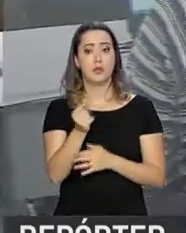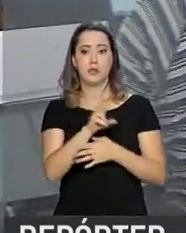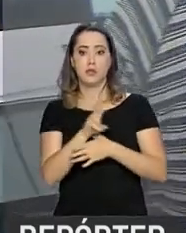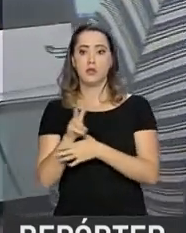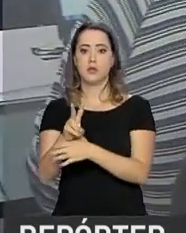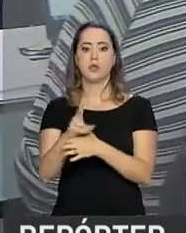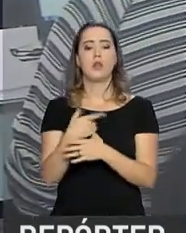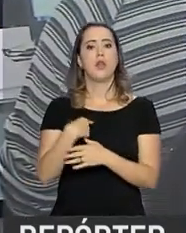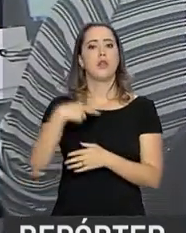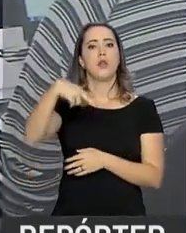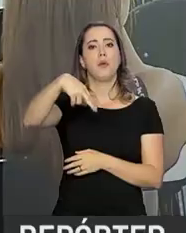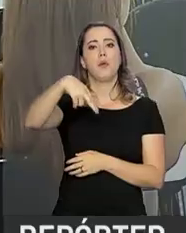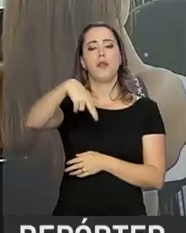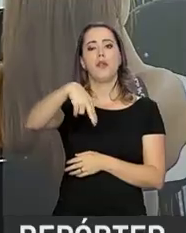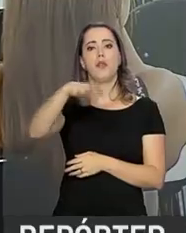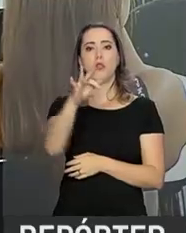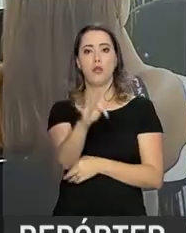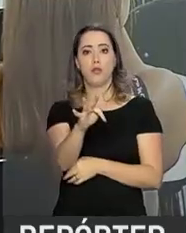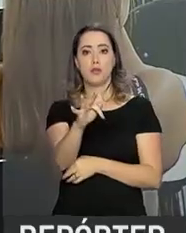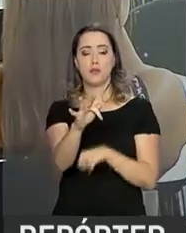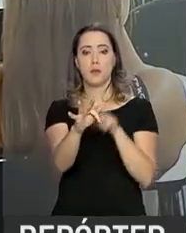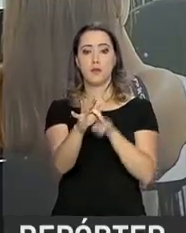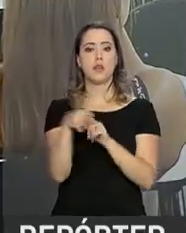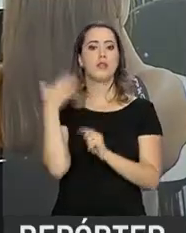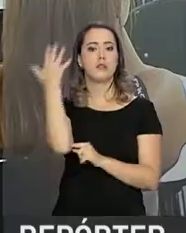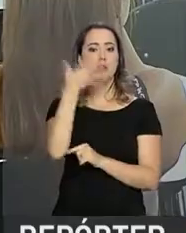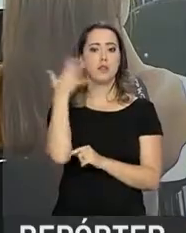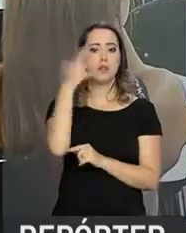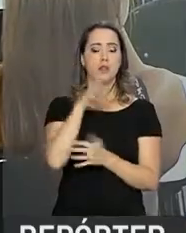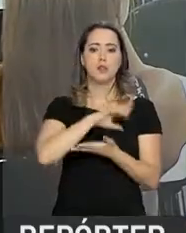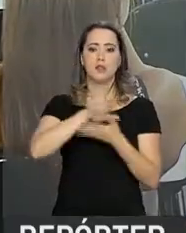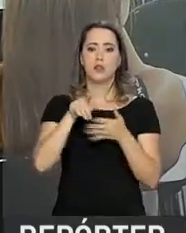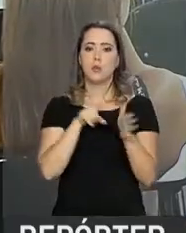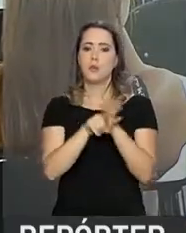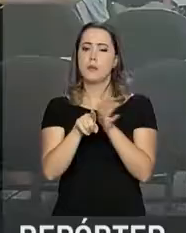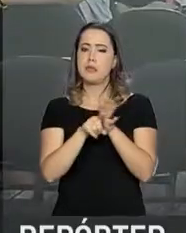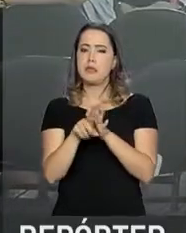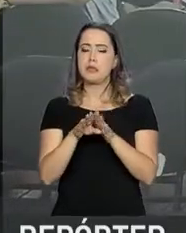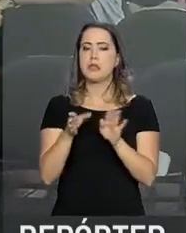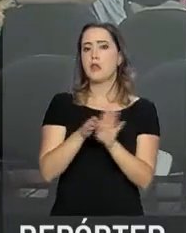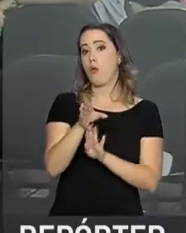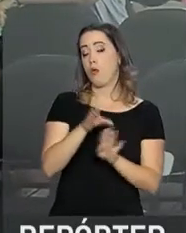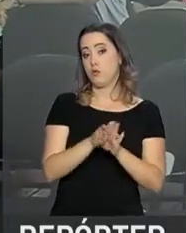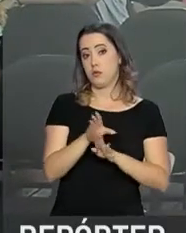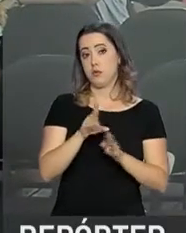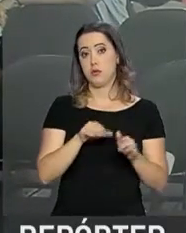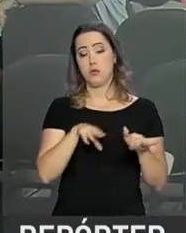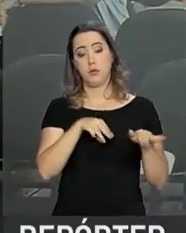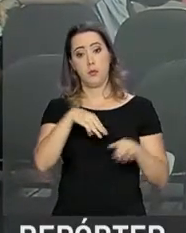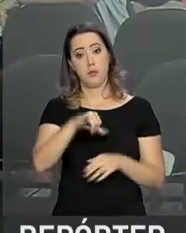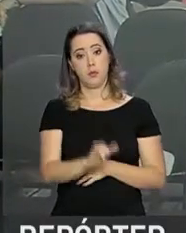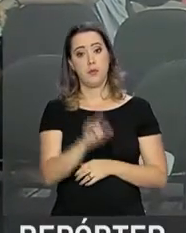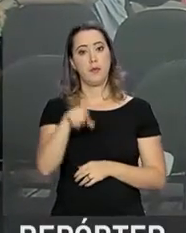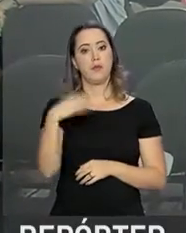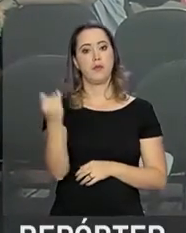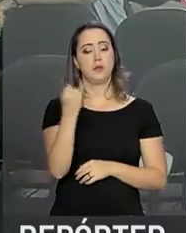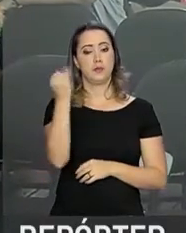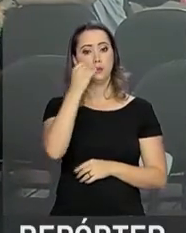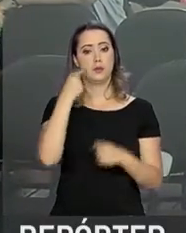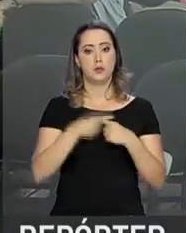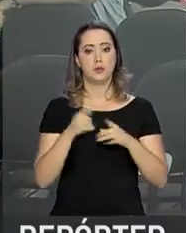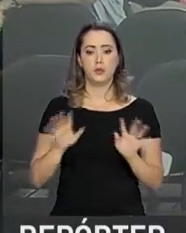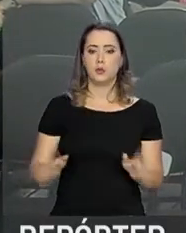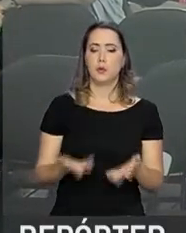e emitir nota fiscal. E as palestras, oficinas e consultorias oferecidas durante a Semana do MEI são importantes porque